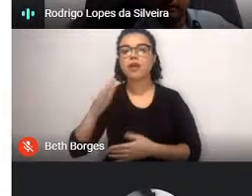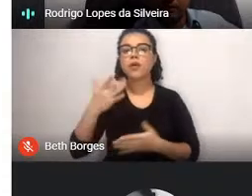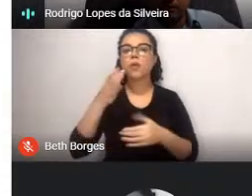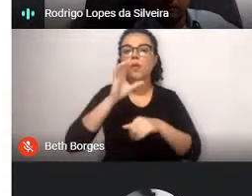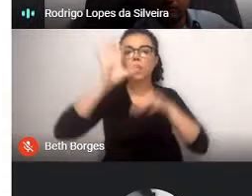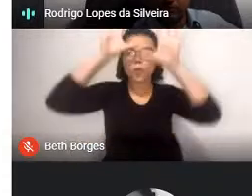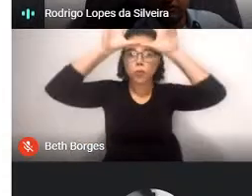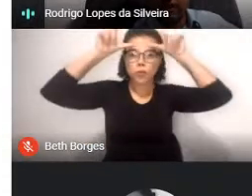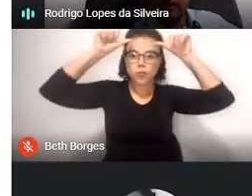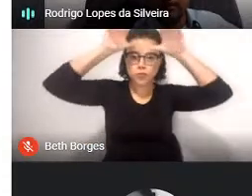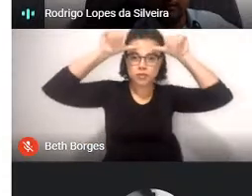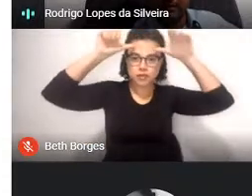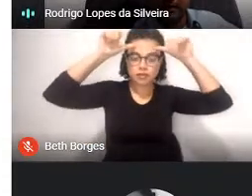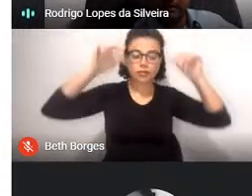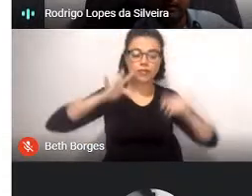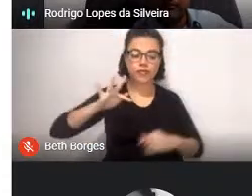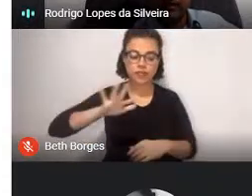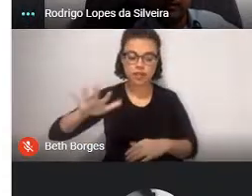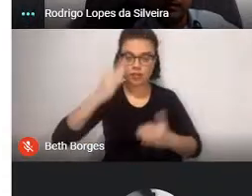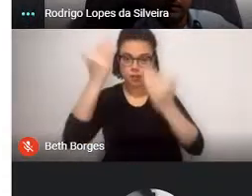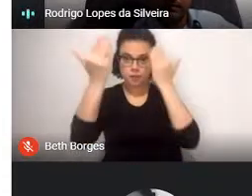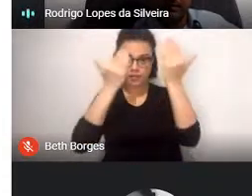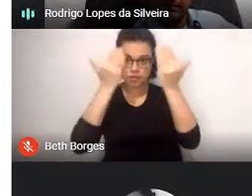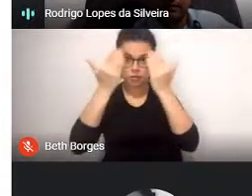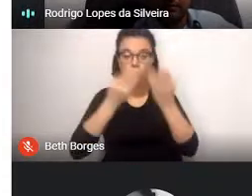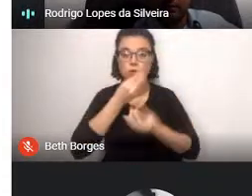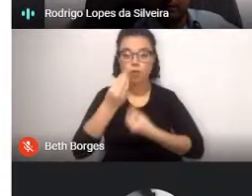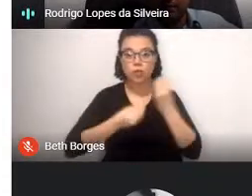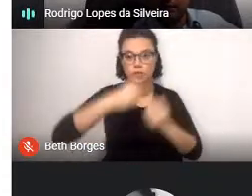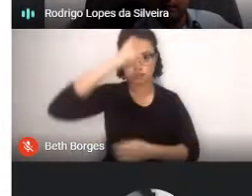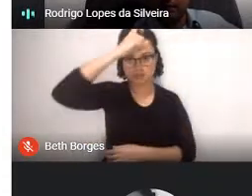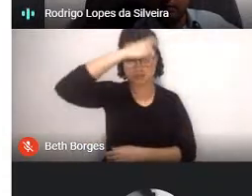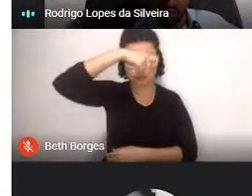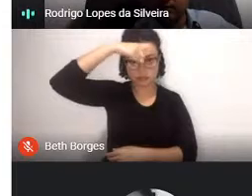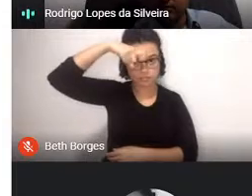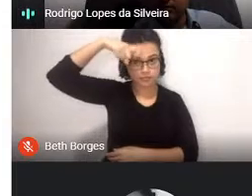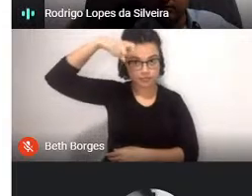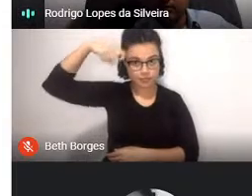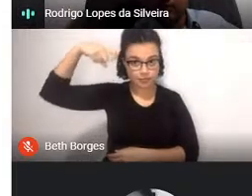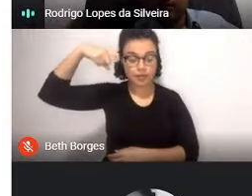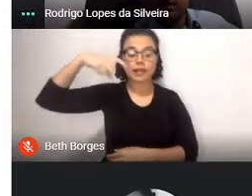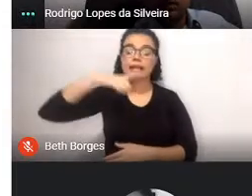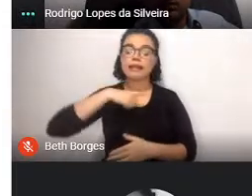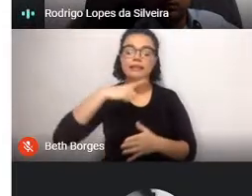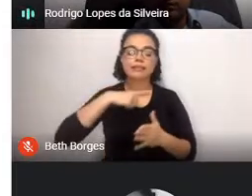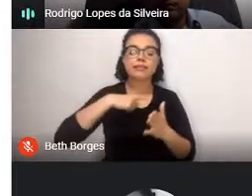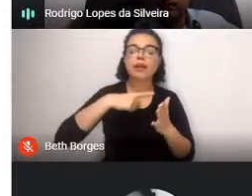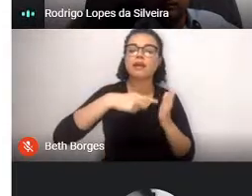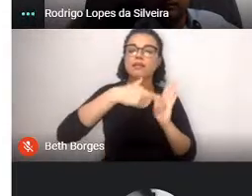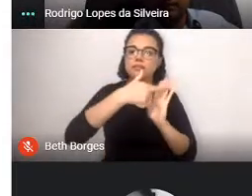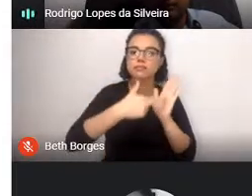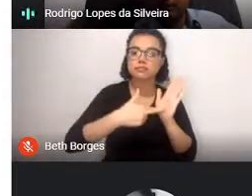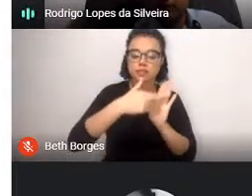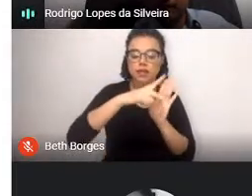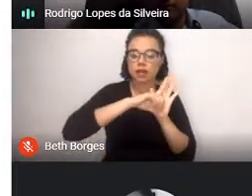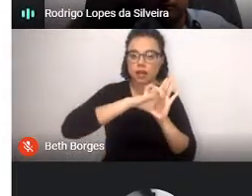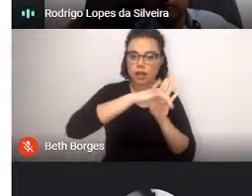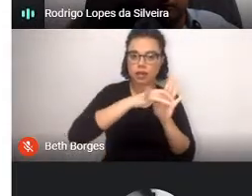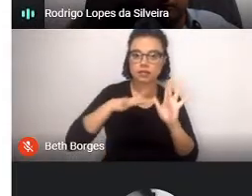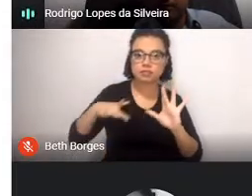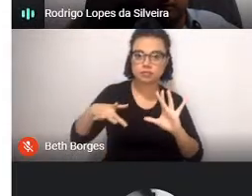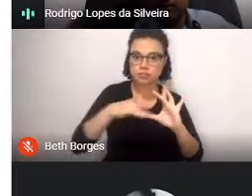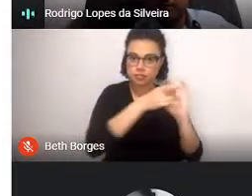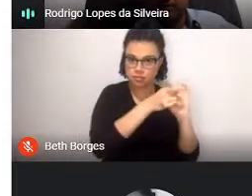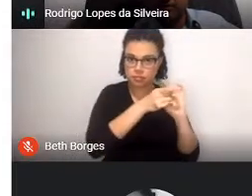demonstra que a hipnose hoje já é regulamentada, especificamente a hipnoterapia cognitiva, onde está vinculado